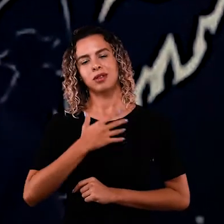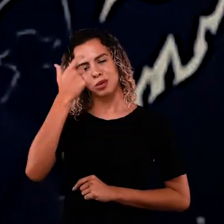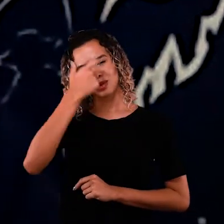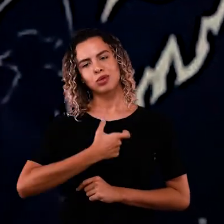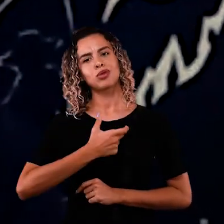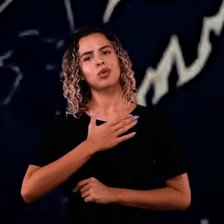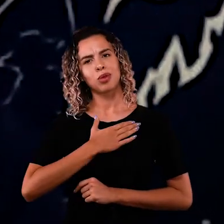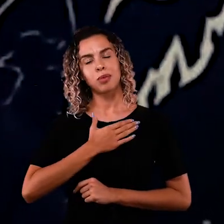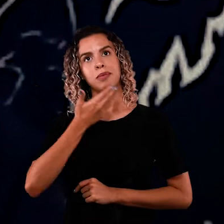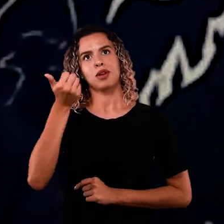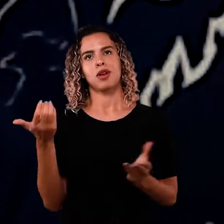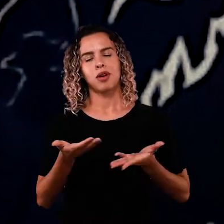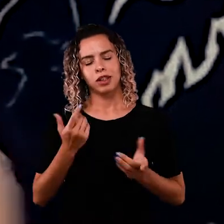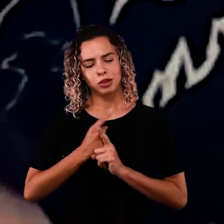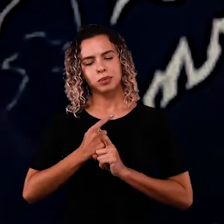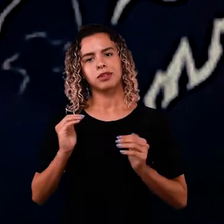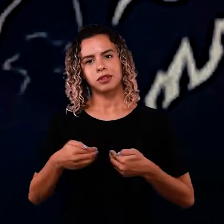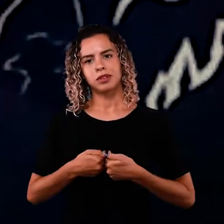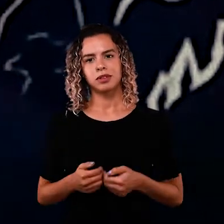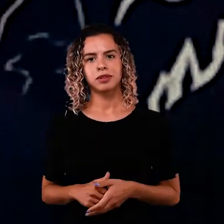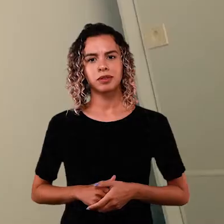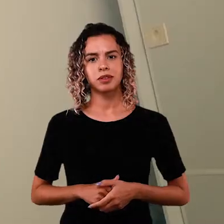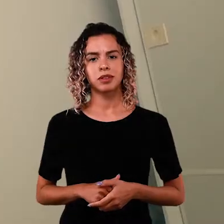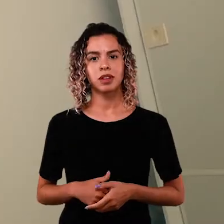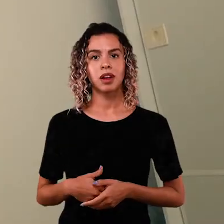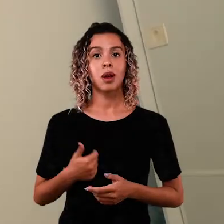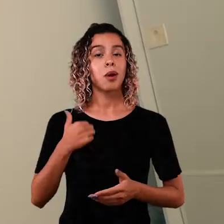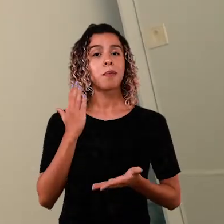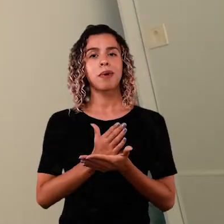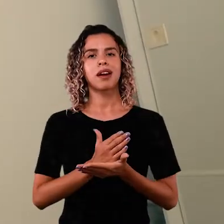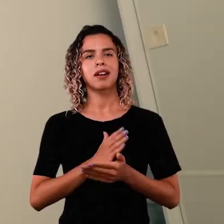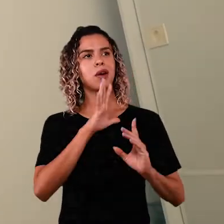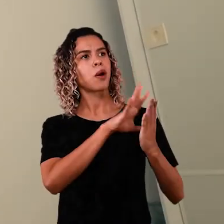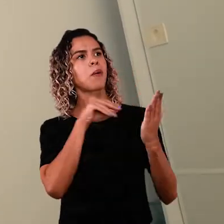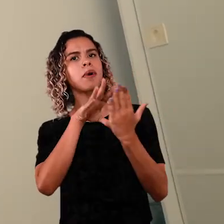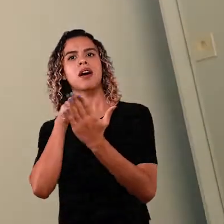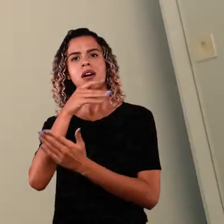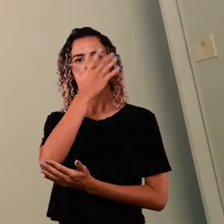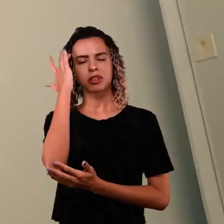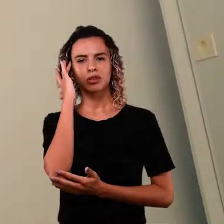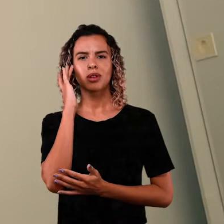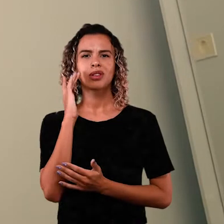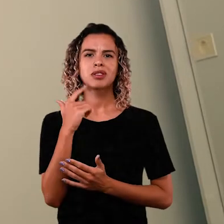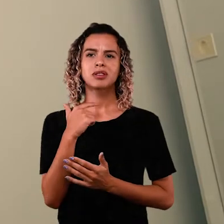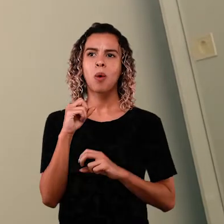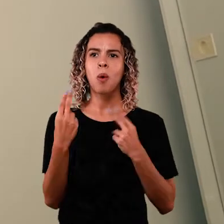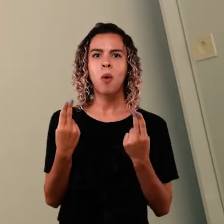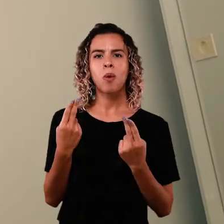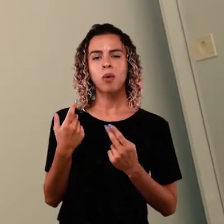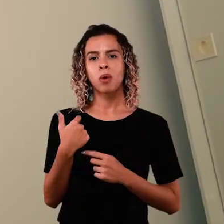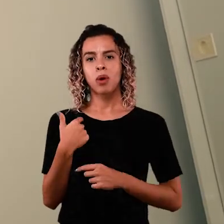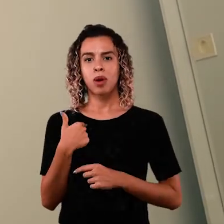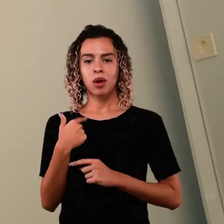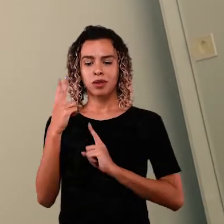Eu sou muito melhor assim depois do diagnóstico. Poliana, diagnosticada aos 15/16 anos.